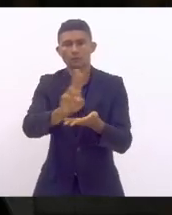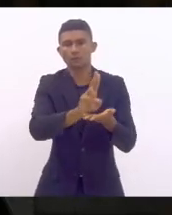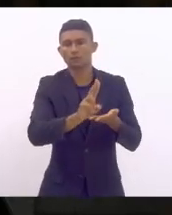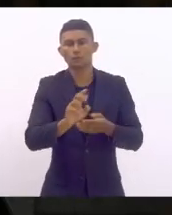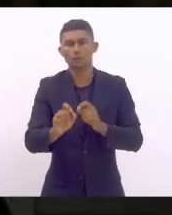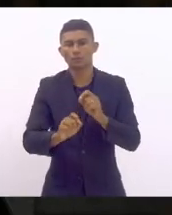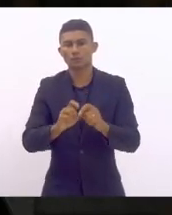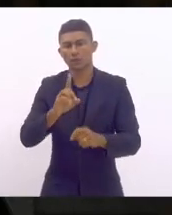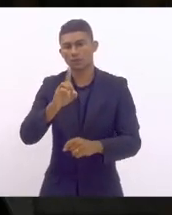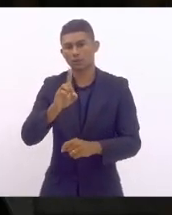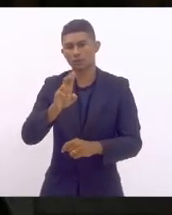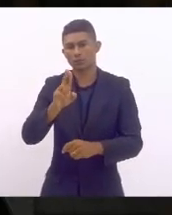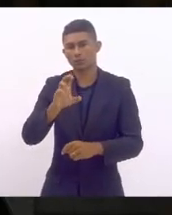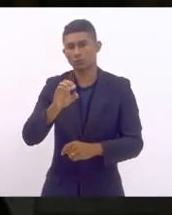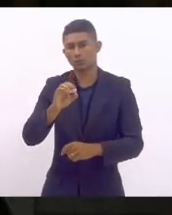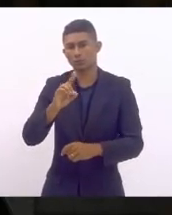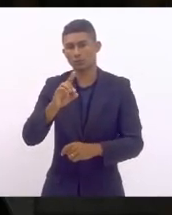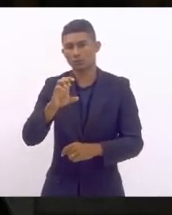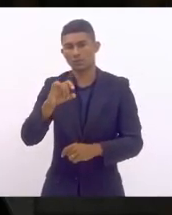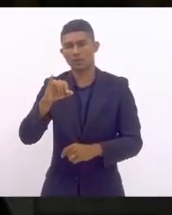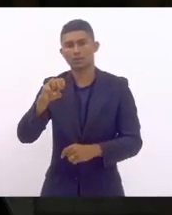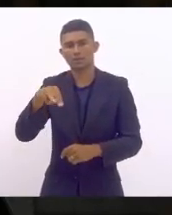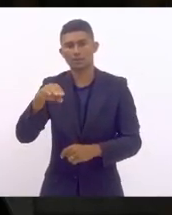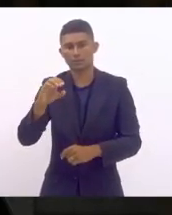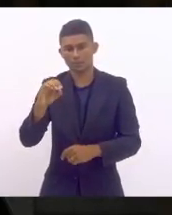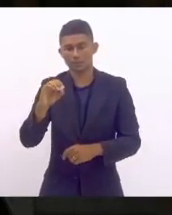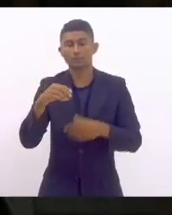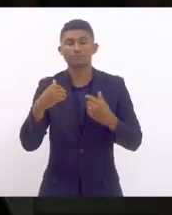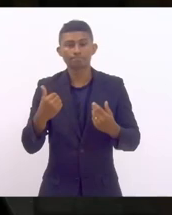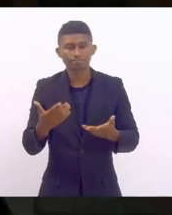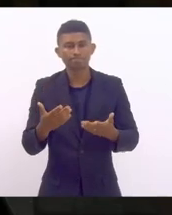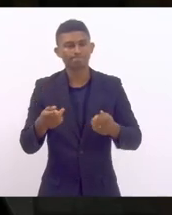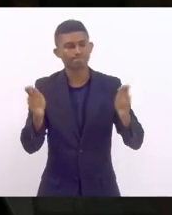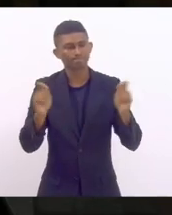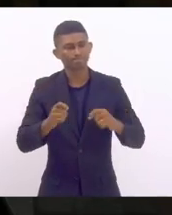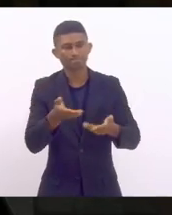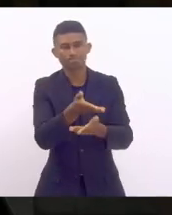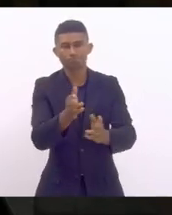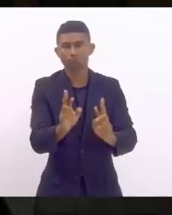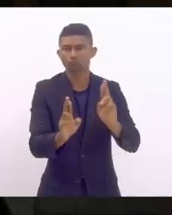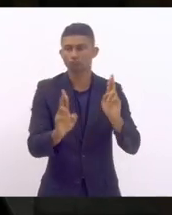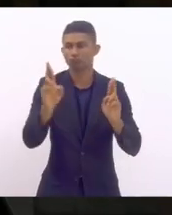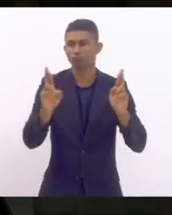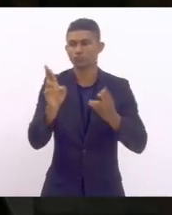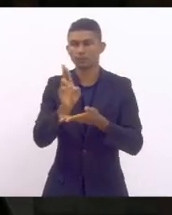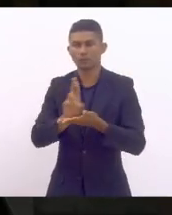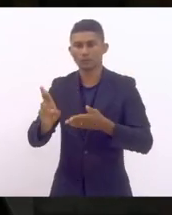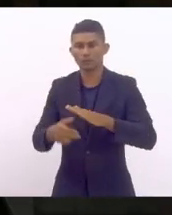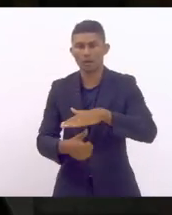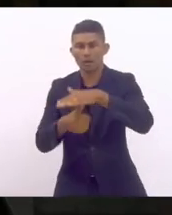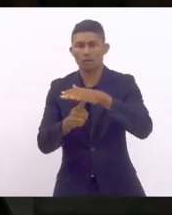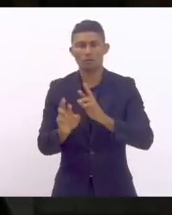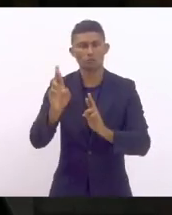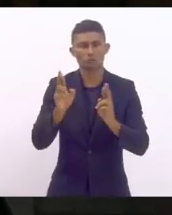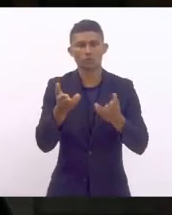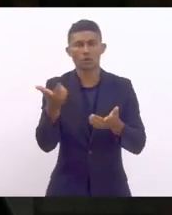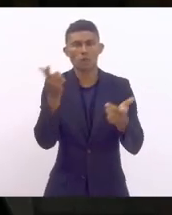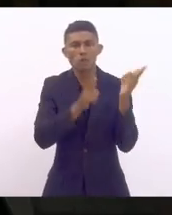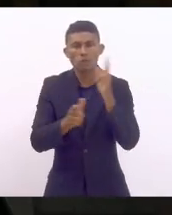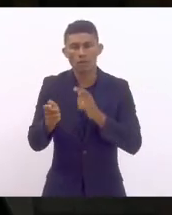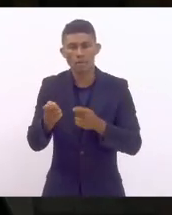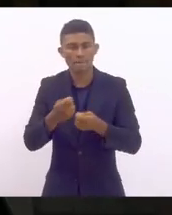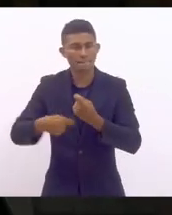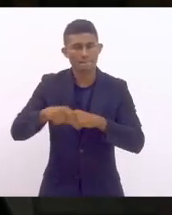décimos de maneira permitido que progressivamente o dirigente pudessem ter uma uma forma de